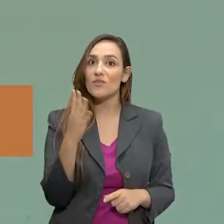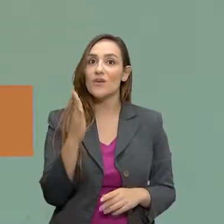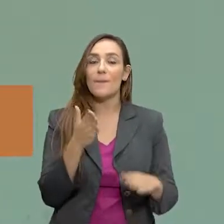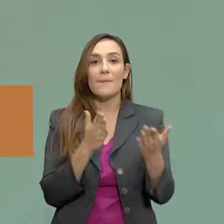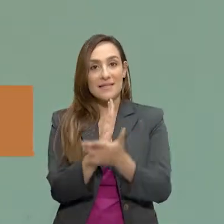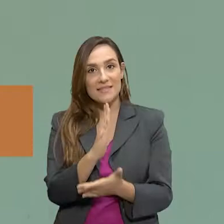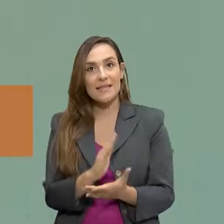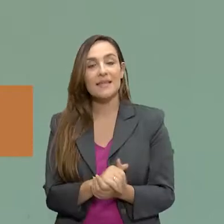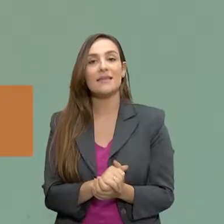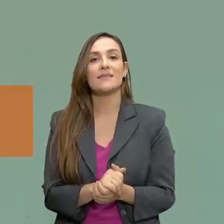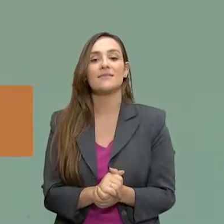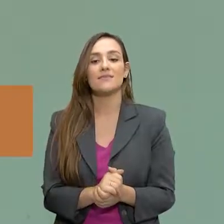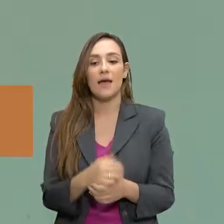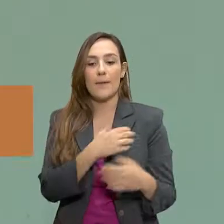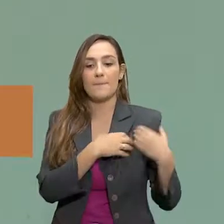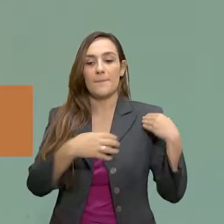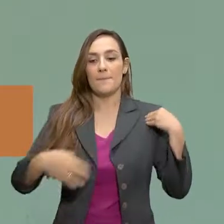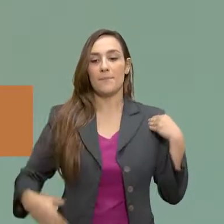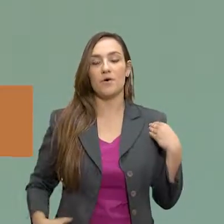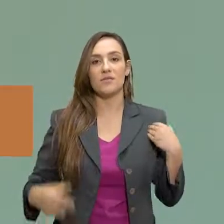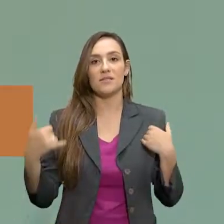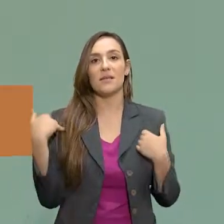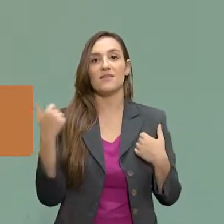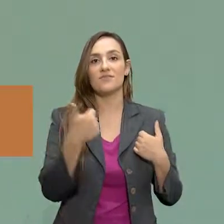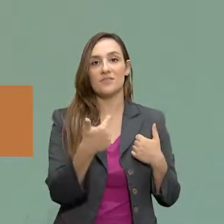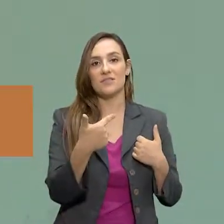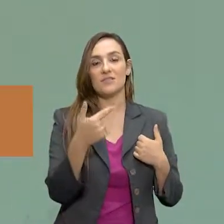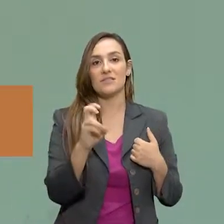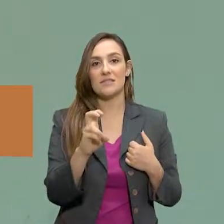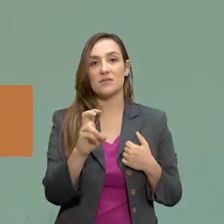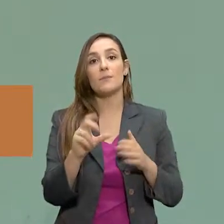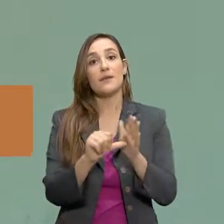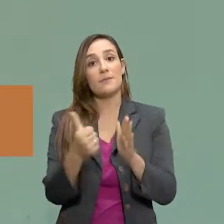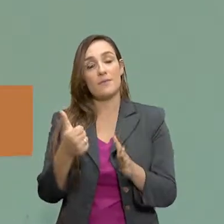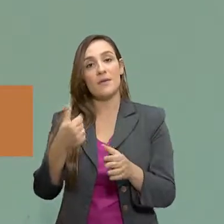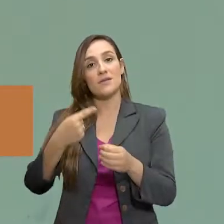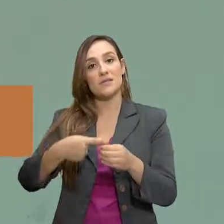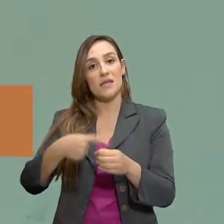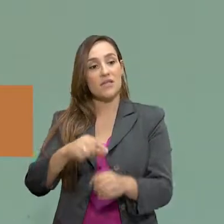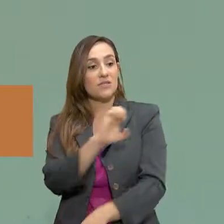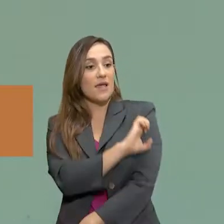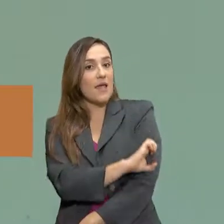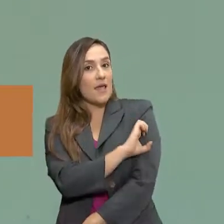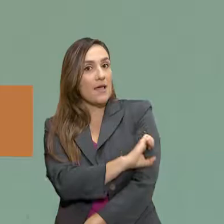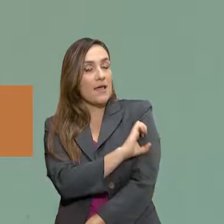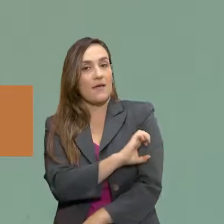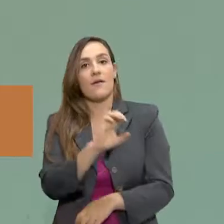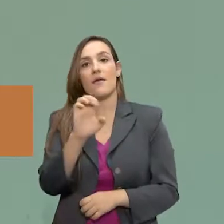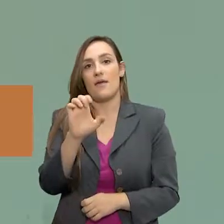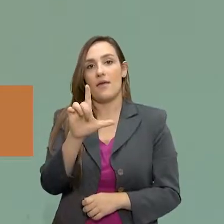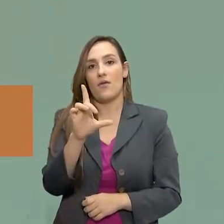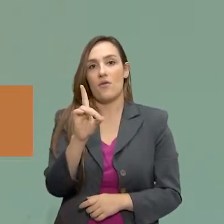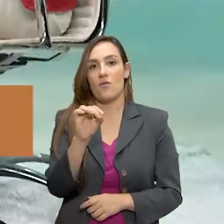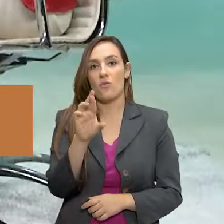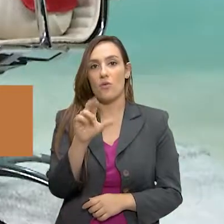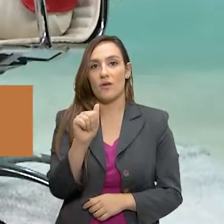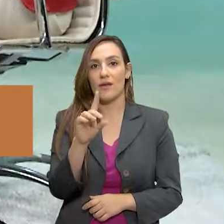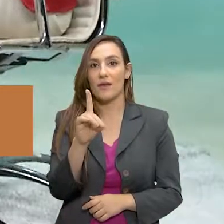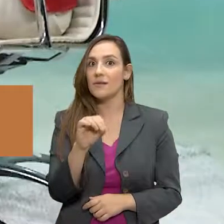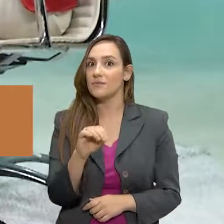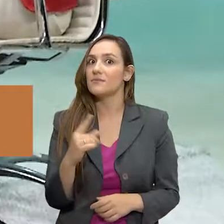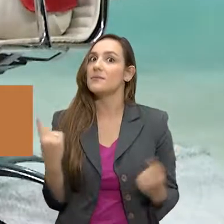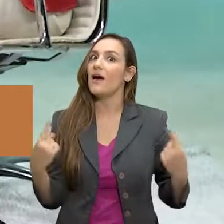na época, eu tomei posse com 25 e fui para Eldorado, a minha primeira comarca. E foi